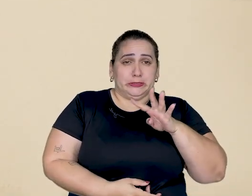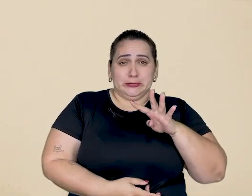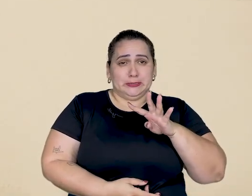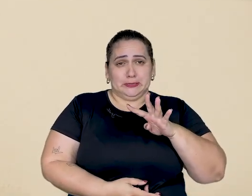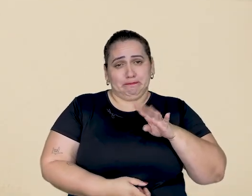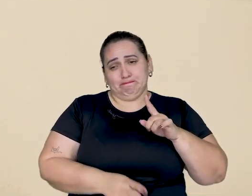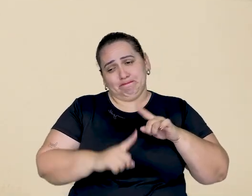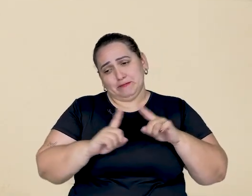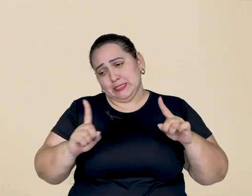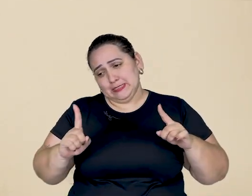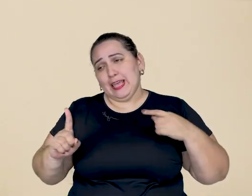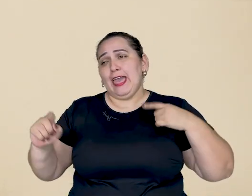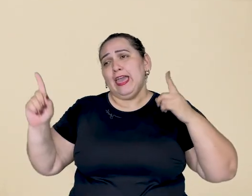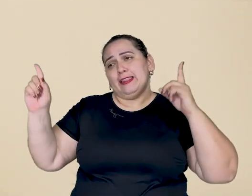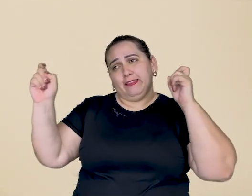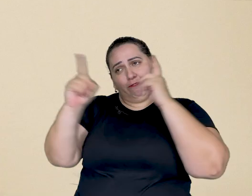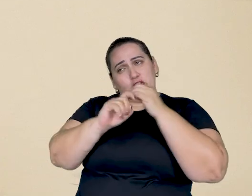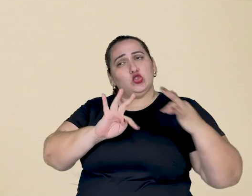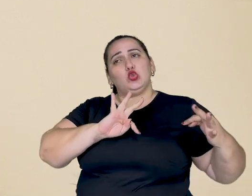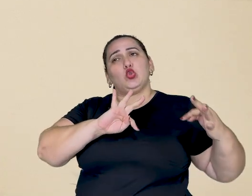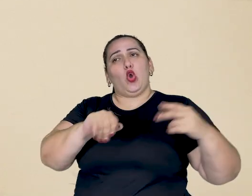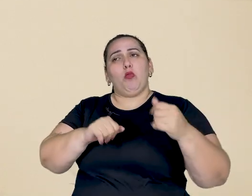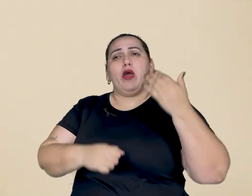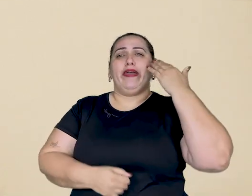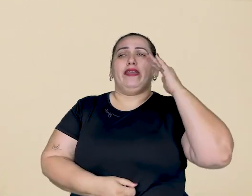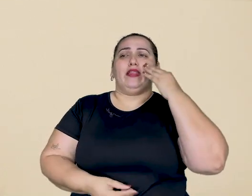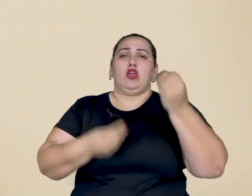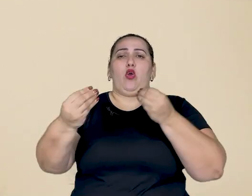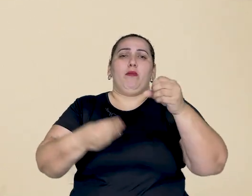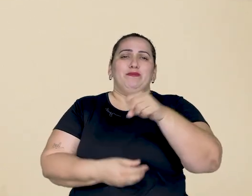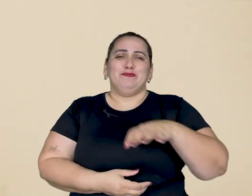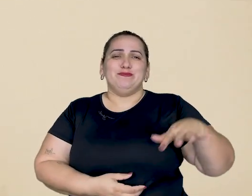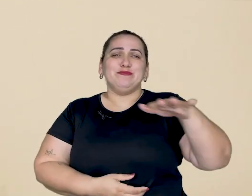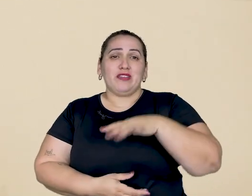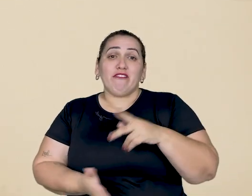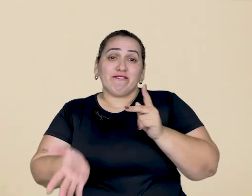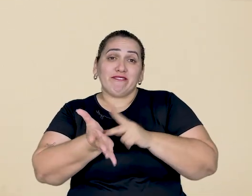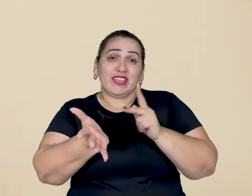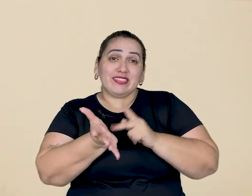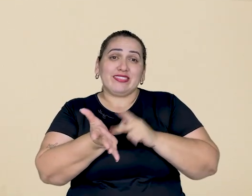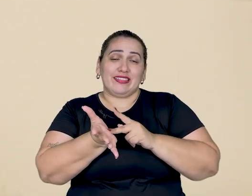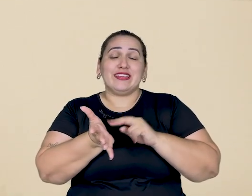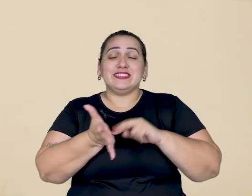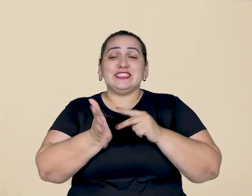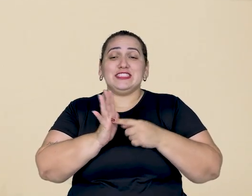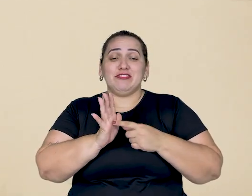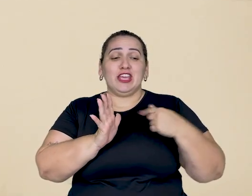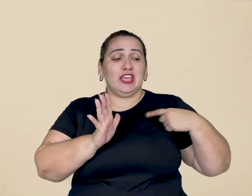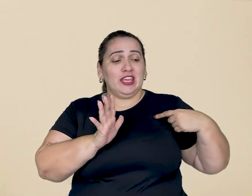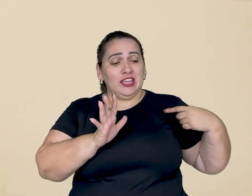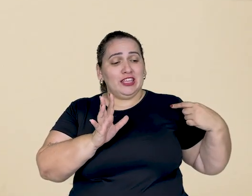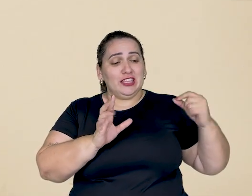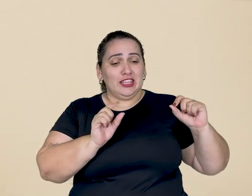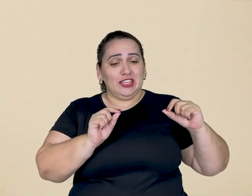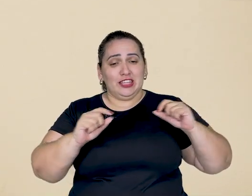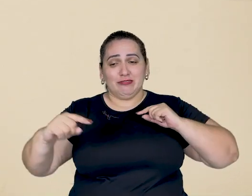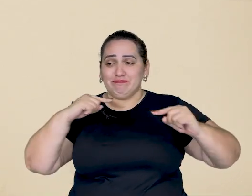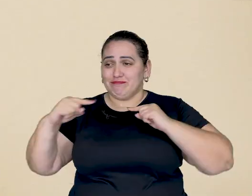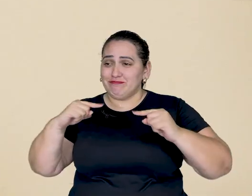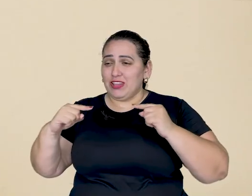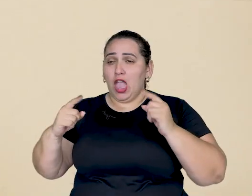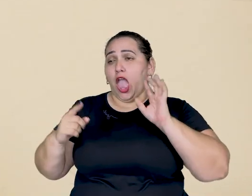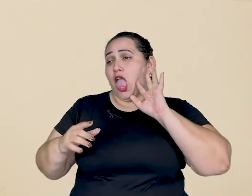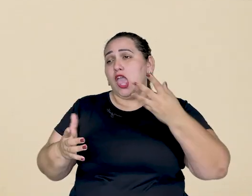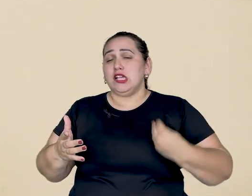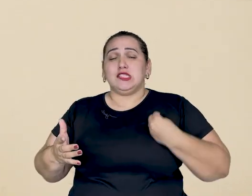população também não está, então é difícil para todo mundo lidar com essa situação, e realmente isso faz com que